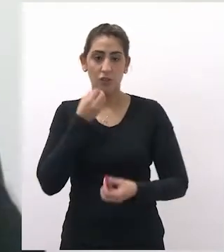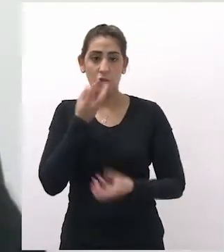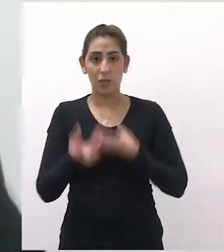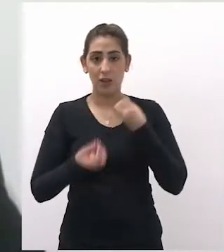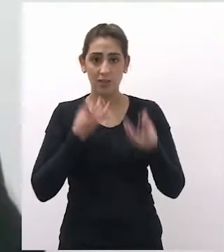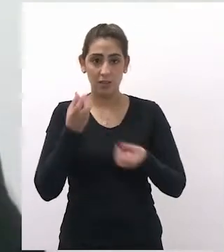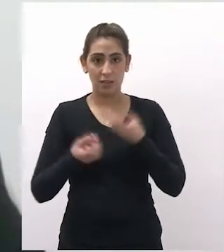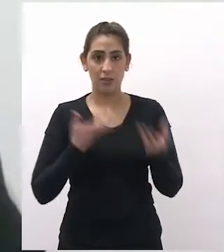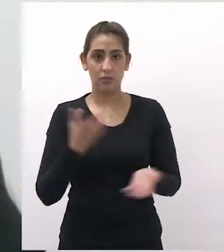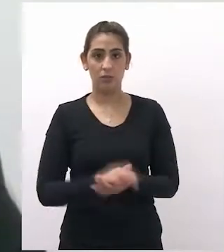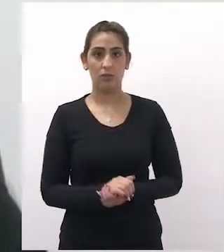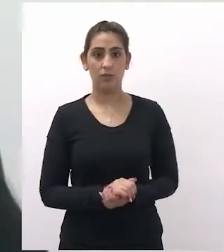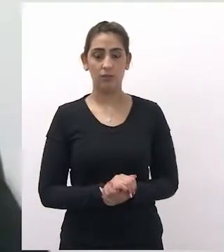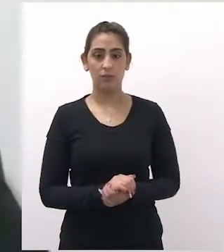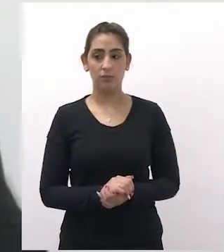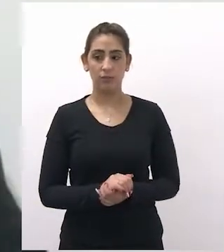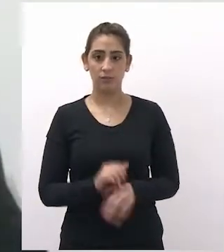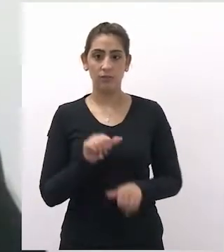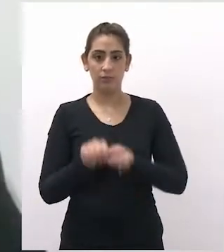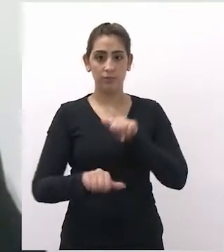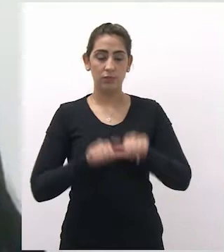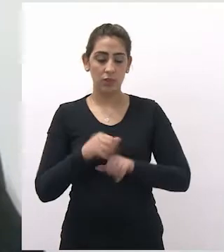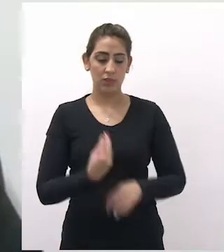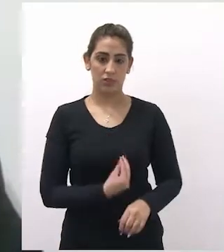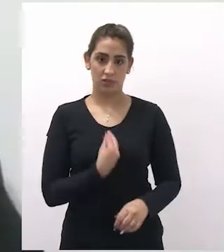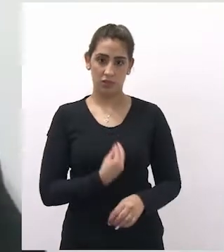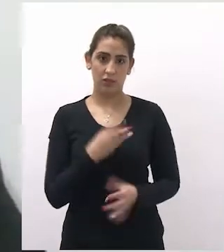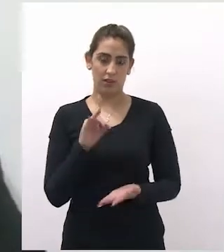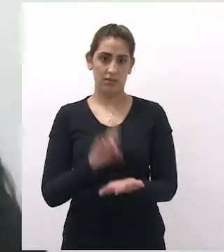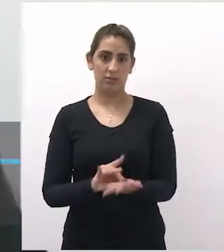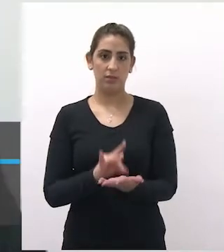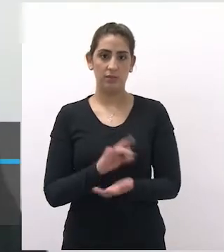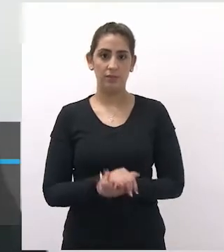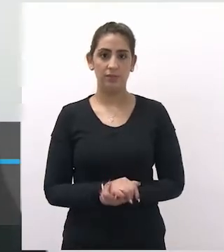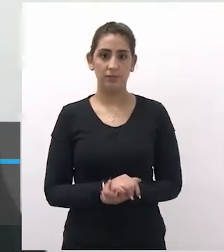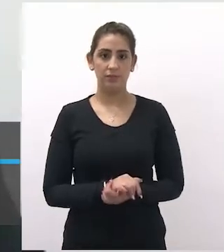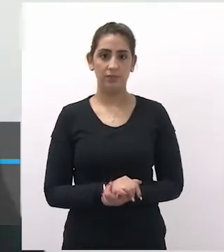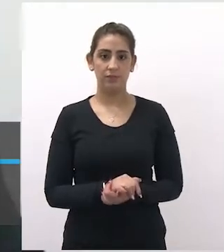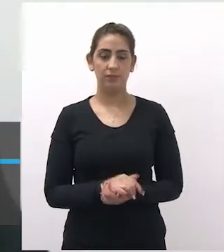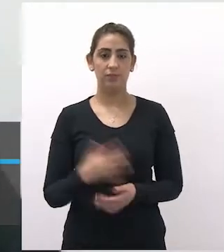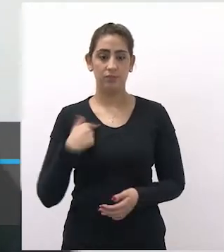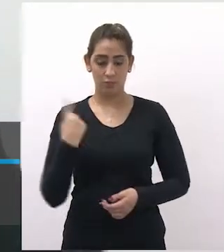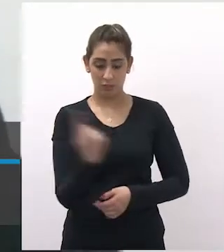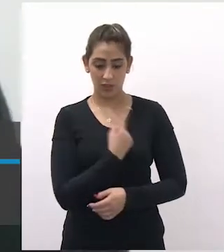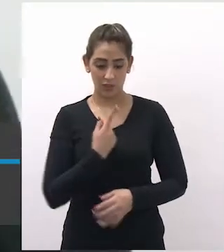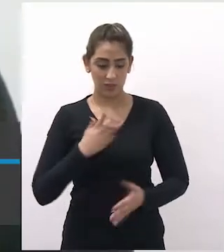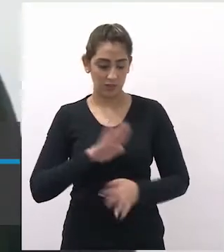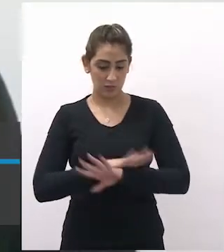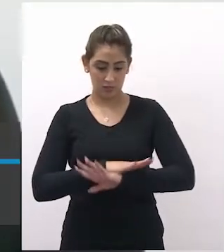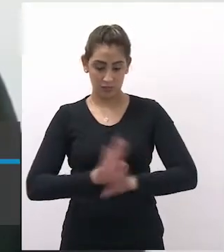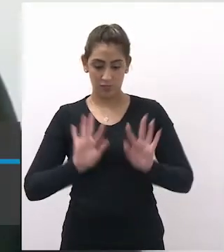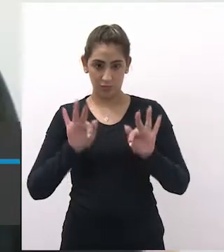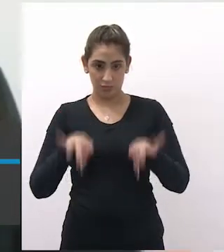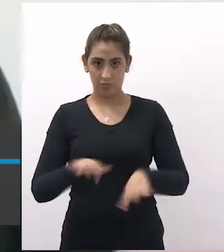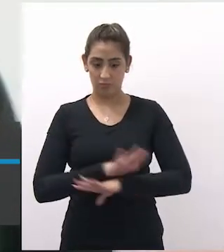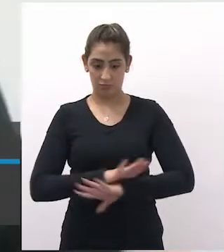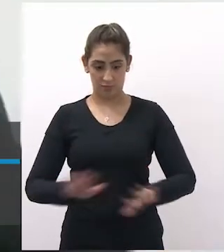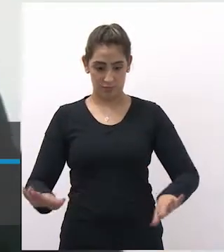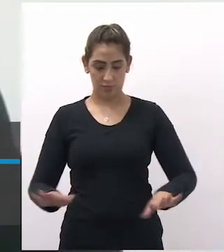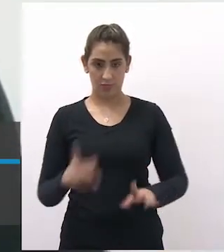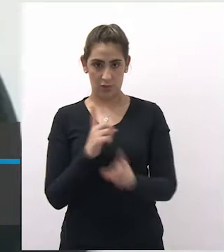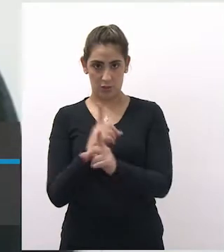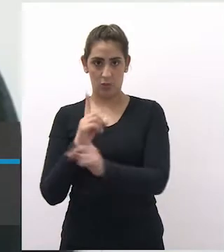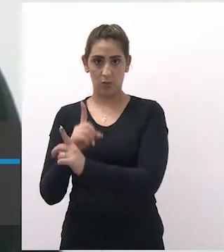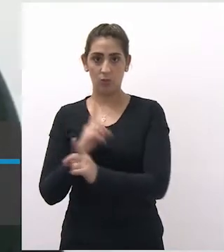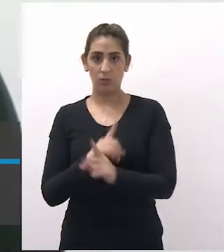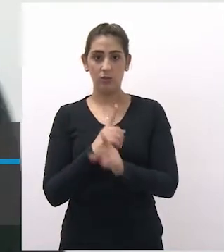informações, de troca de vivências mesmo, né? Quando a gente encerra alguns encontros, a